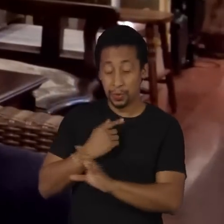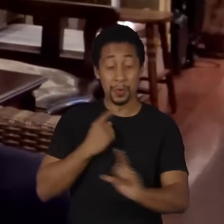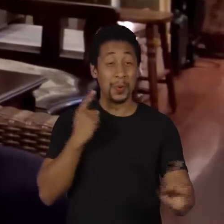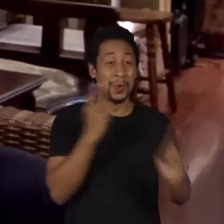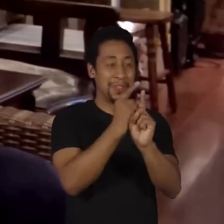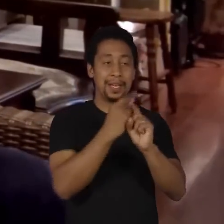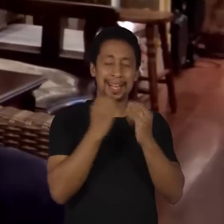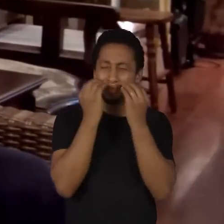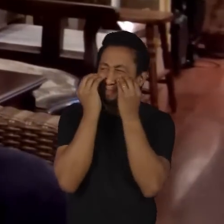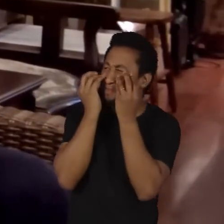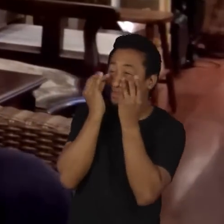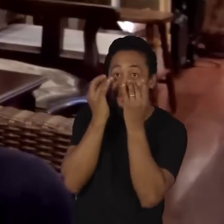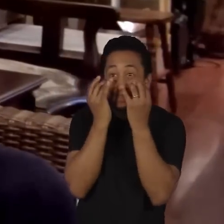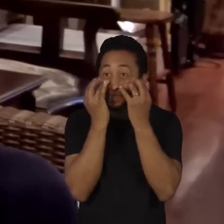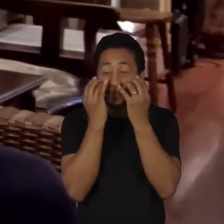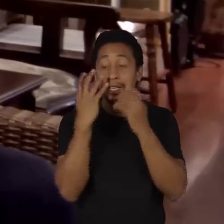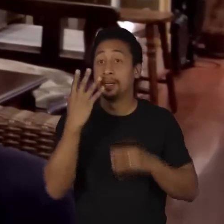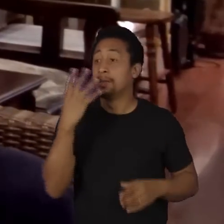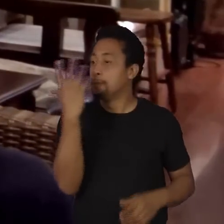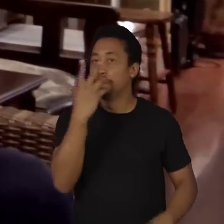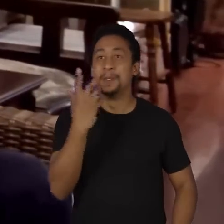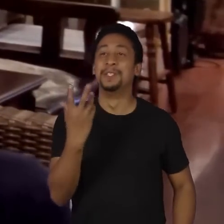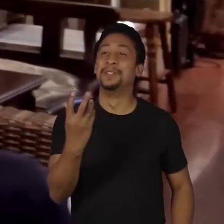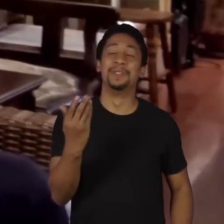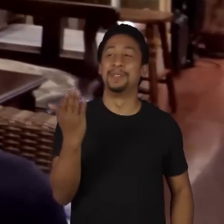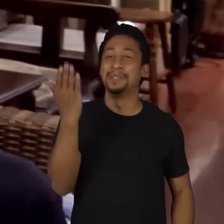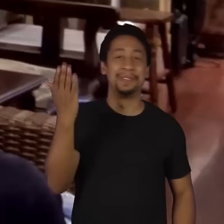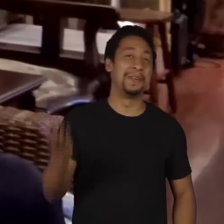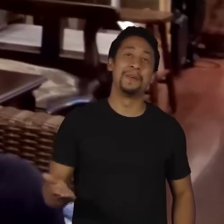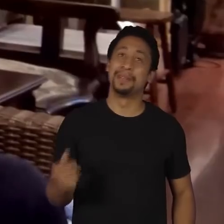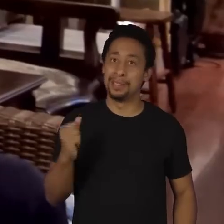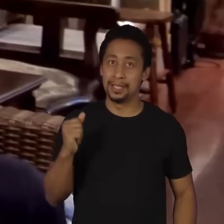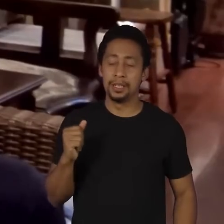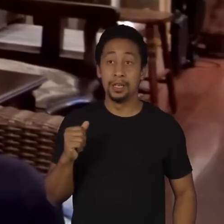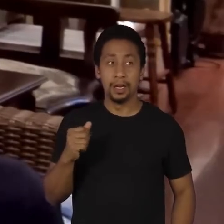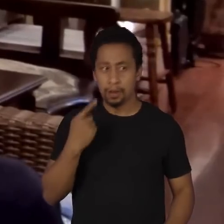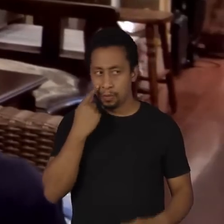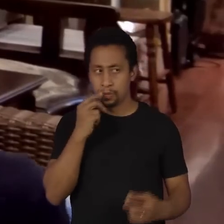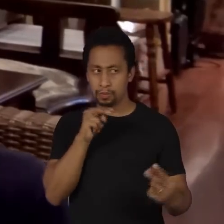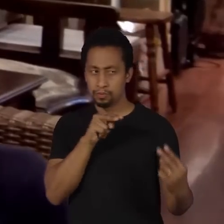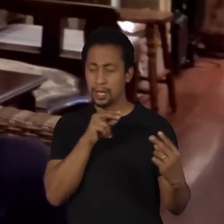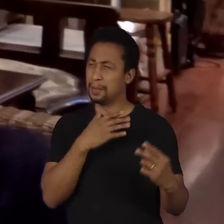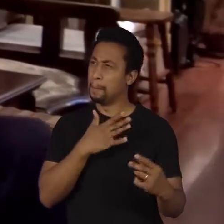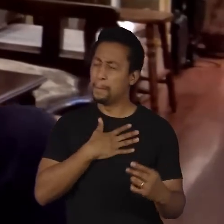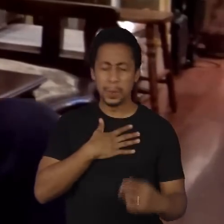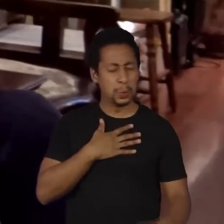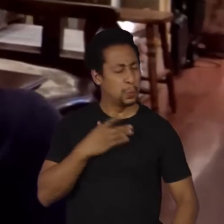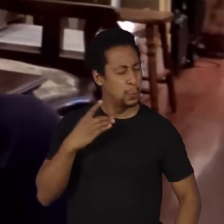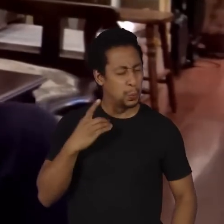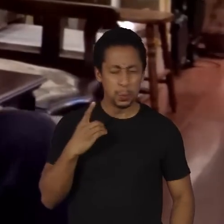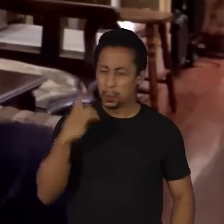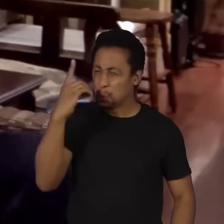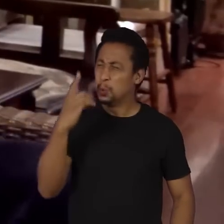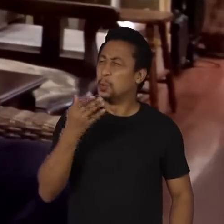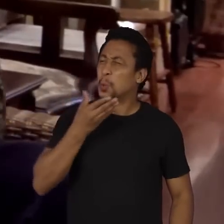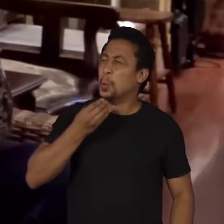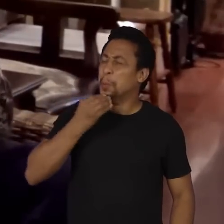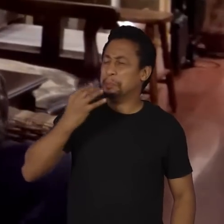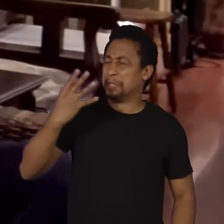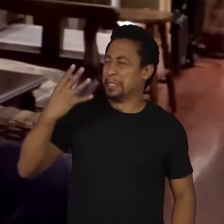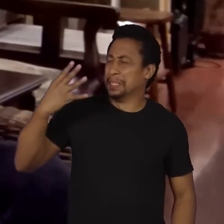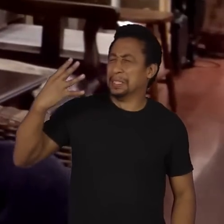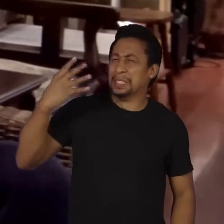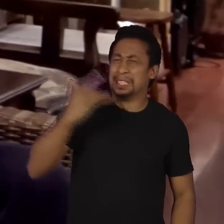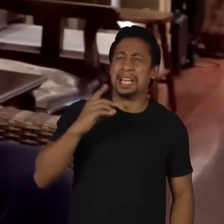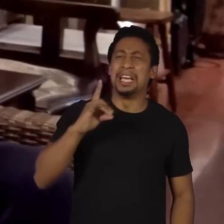brilhando. Ela se apaixonou pelo Jodorowsky. Diz que eles se olharam assim, ela falou, meu Deus, que homem, ela falou, que homem lindo. Aí